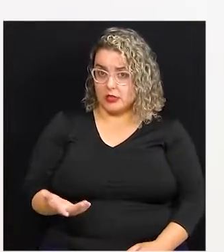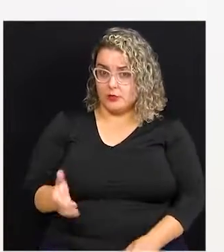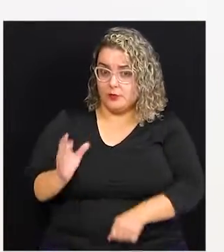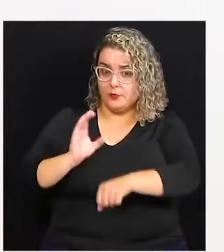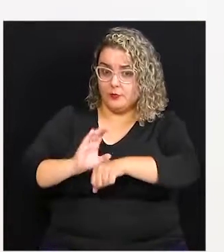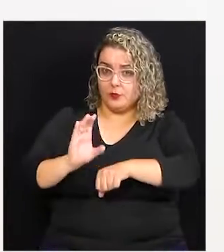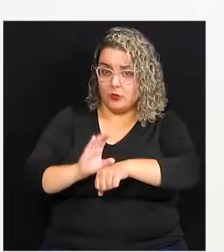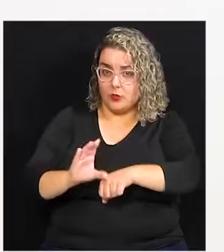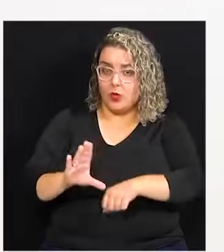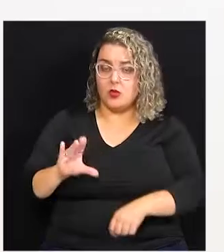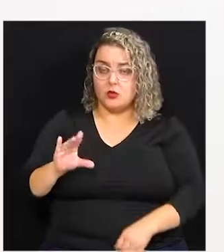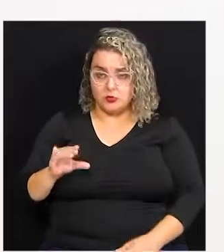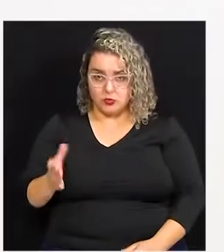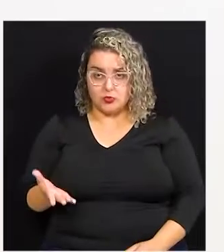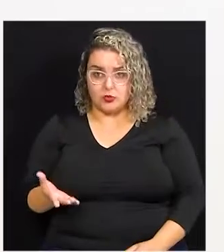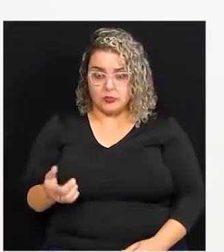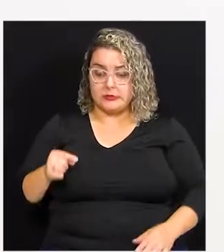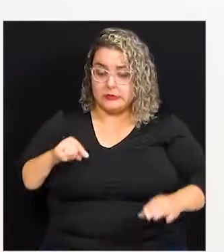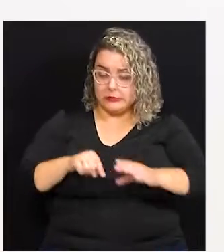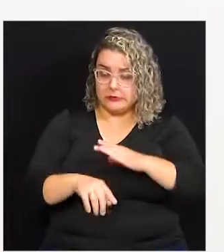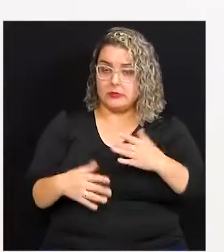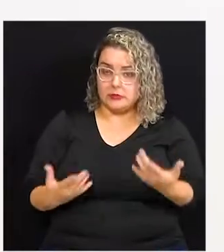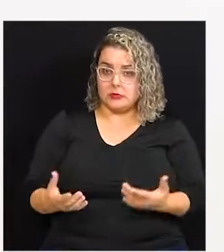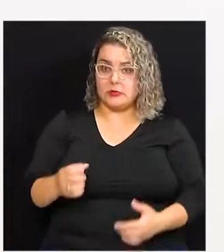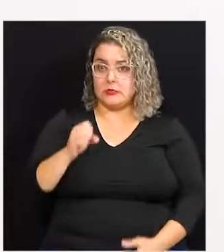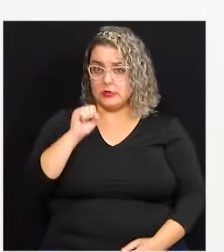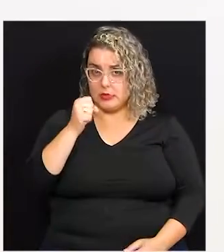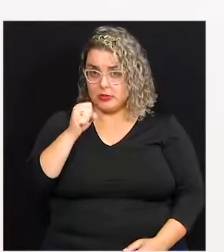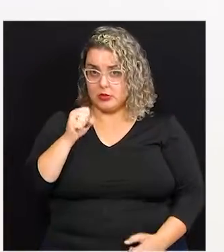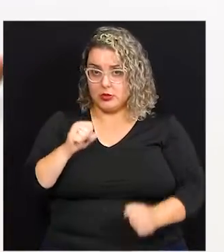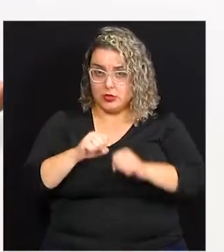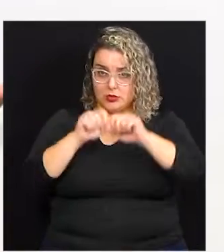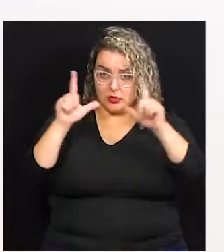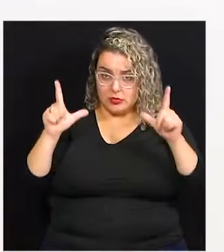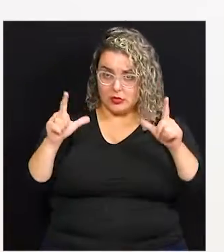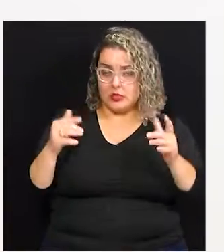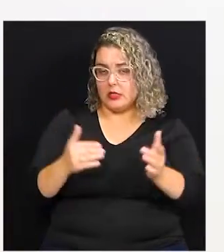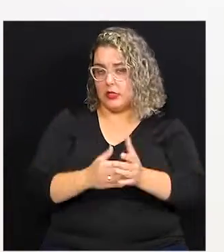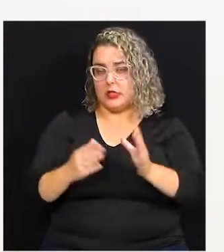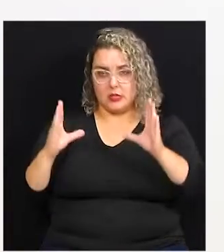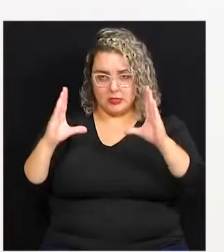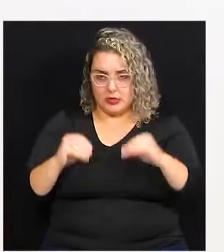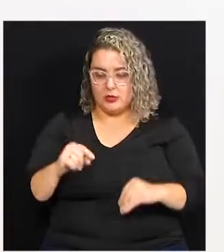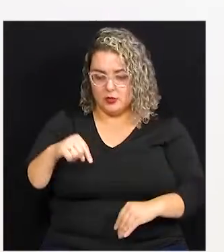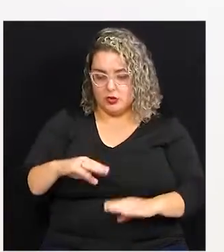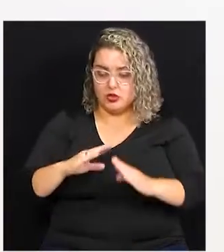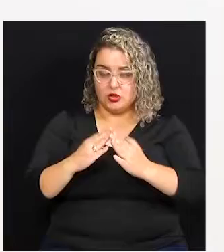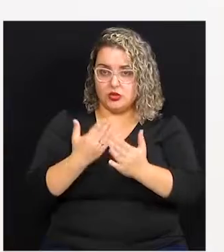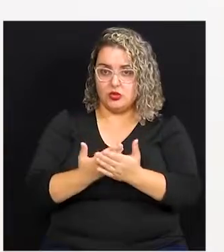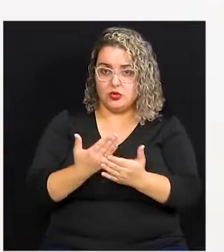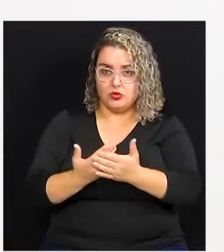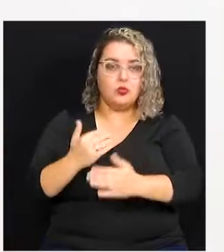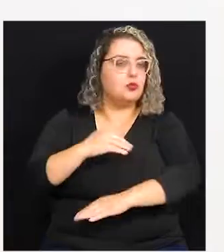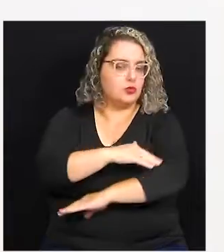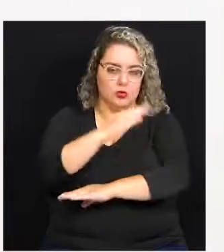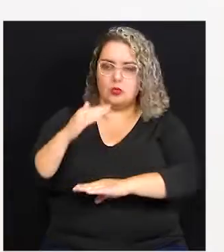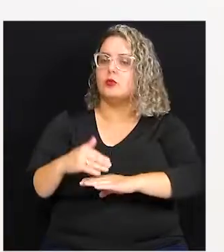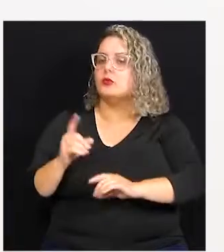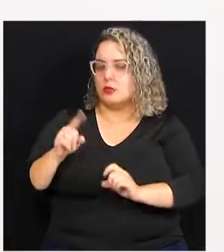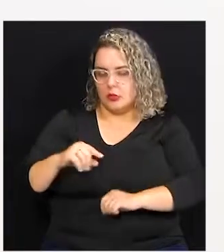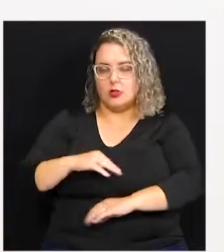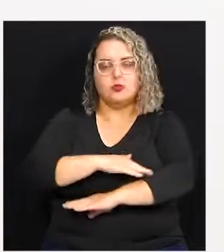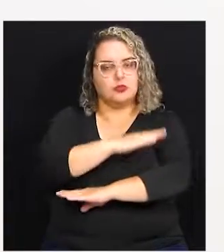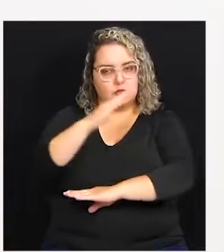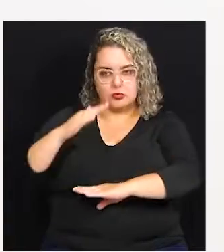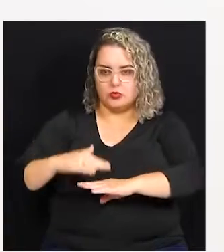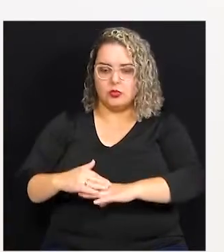um curso de ciência bastante intenso, eles ficam das 8 até a noite aqui na escola, né? O dia inteiro? O dia todo,